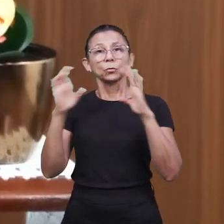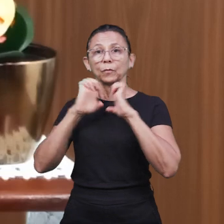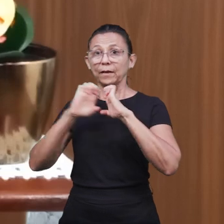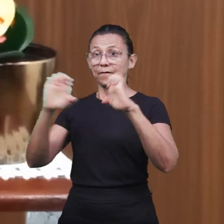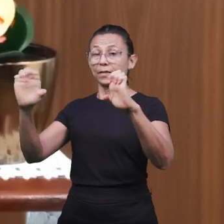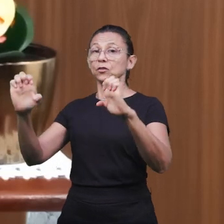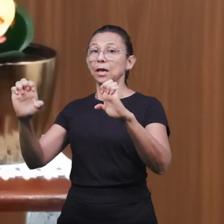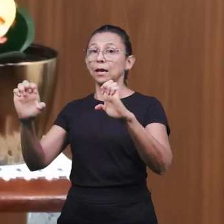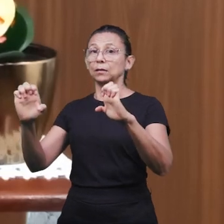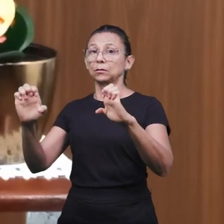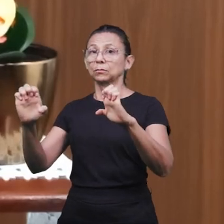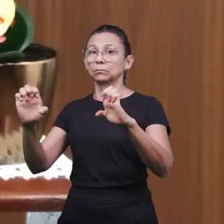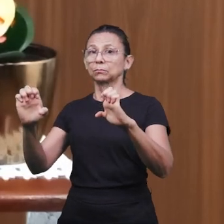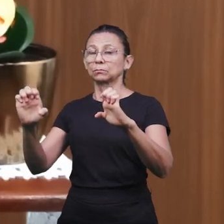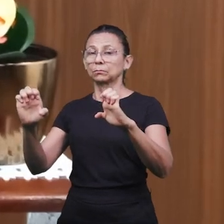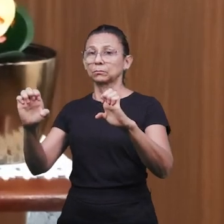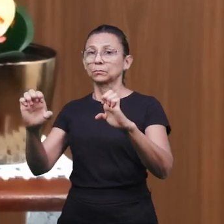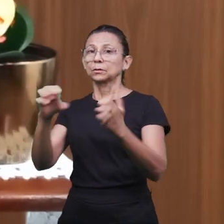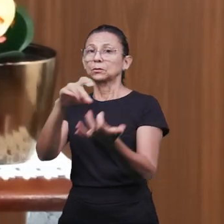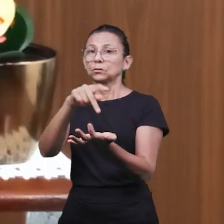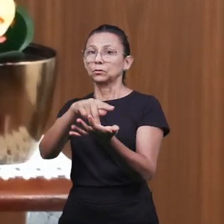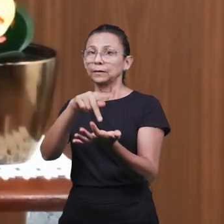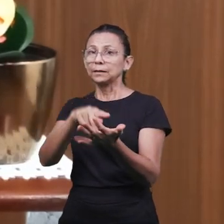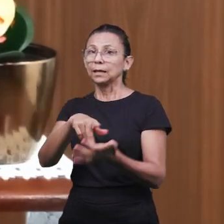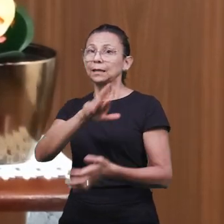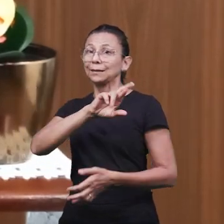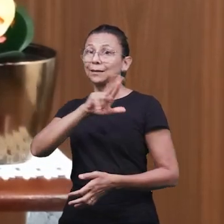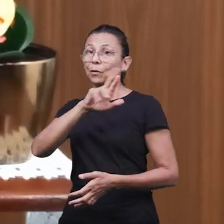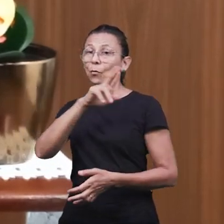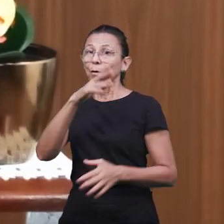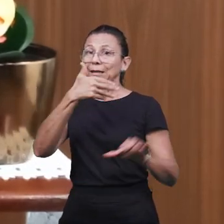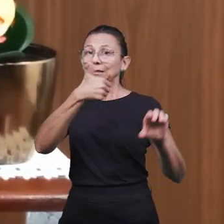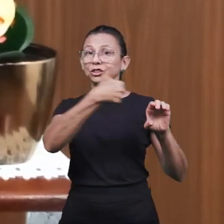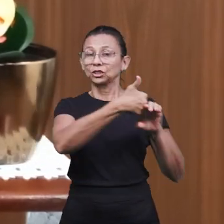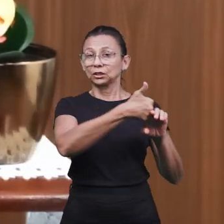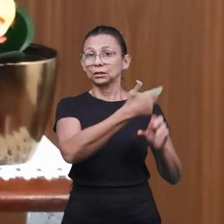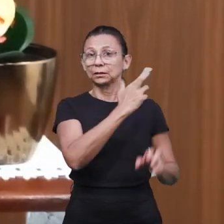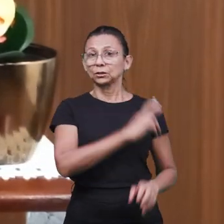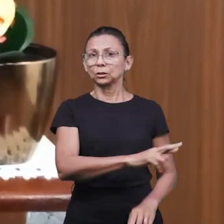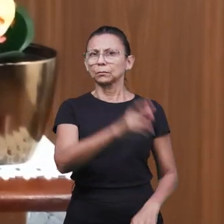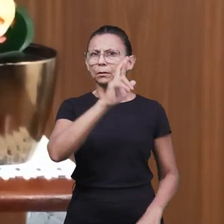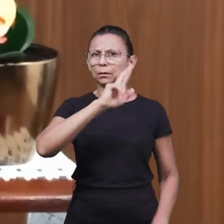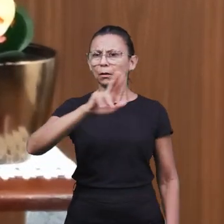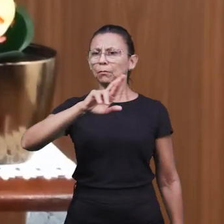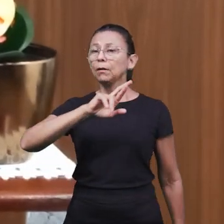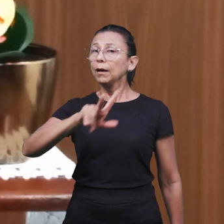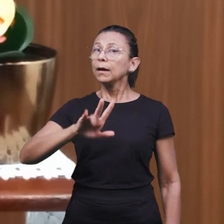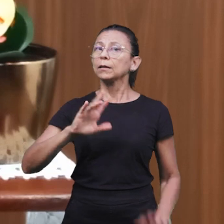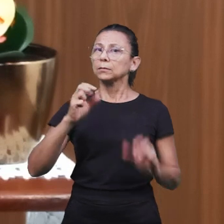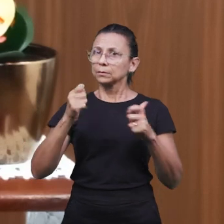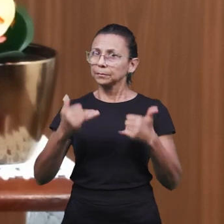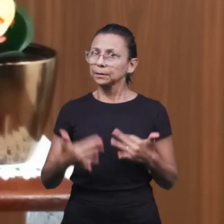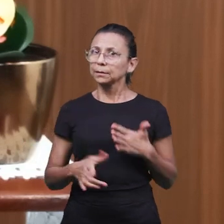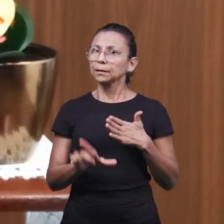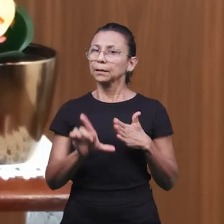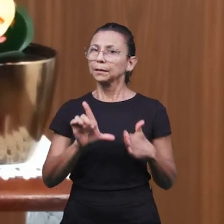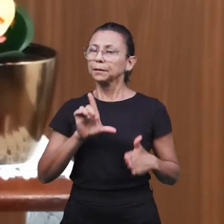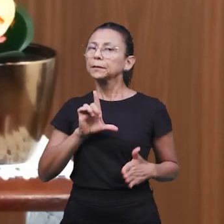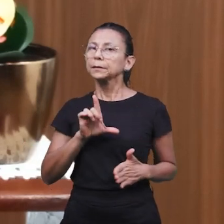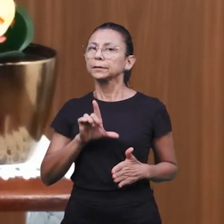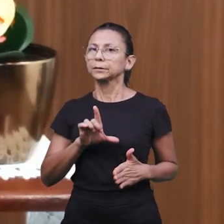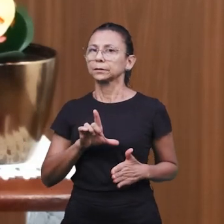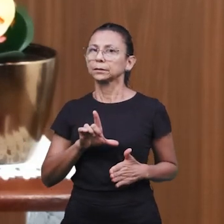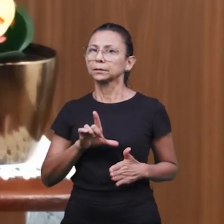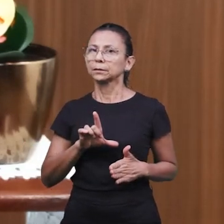Evangelho na vida do homem. Não é cristianismo, de forma nenhuma, como já expliquei aqui. Esta é